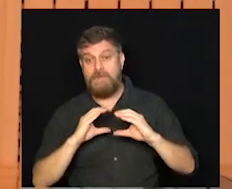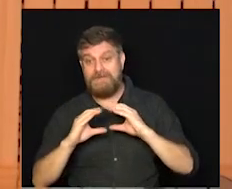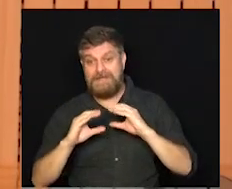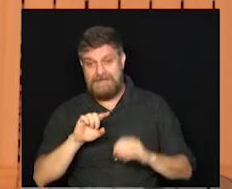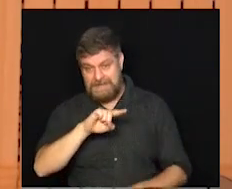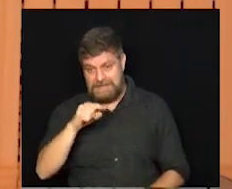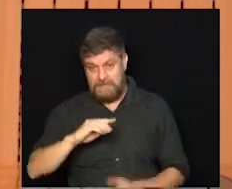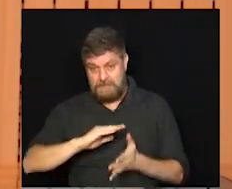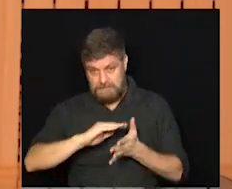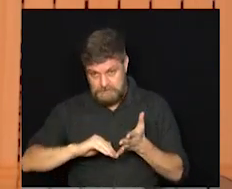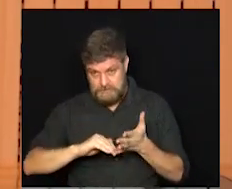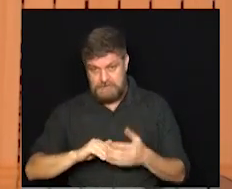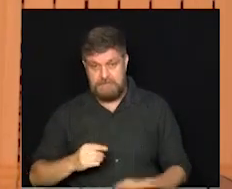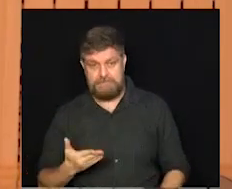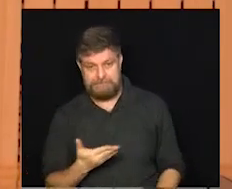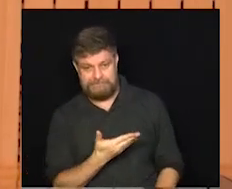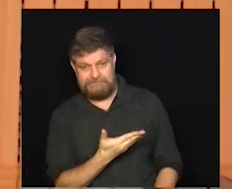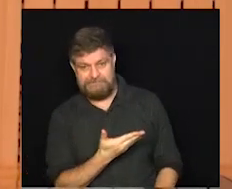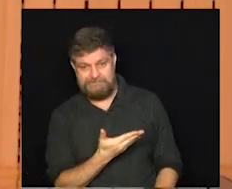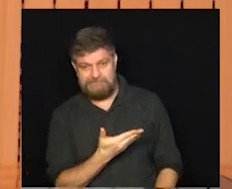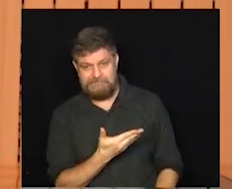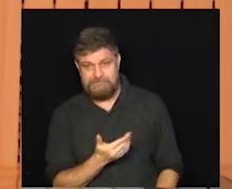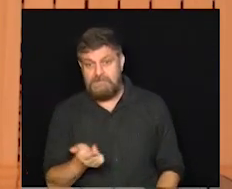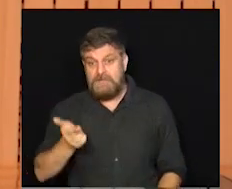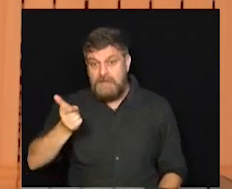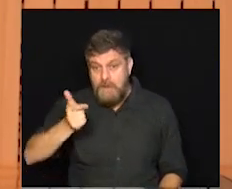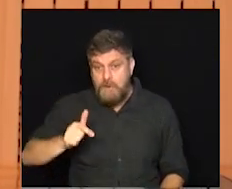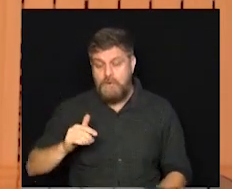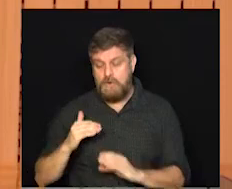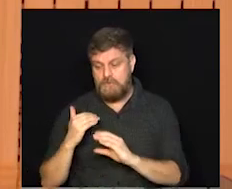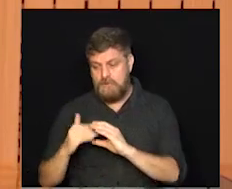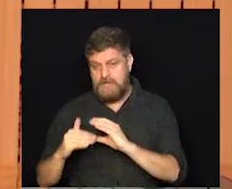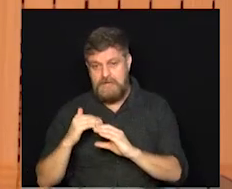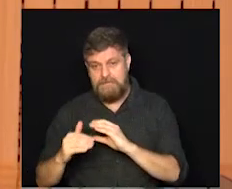comunicacão@campinas.sp.leg.br, ou também o outro e-mail